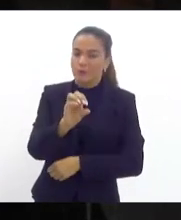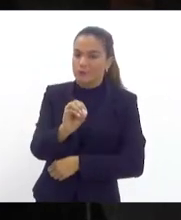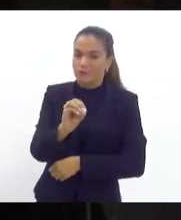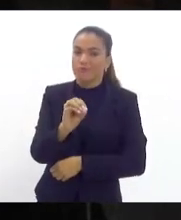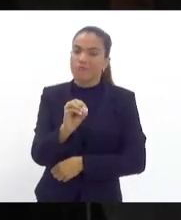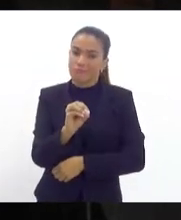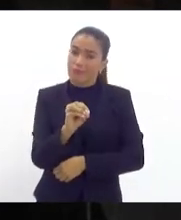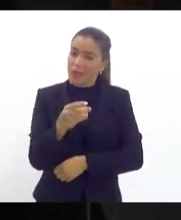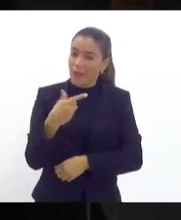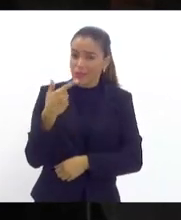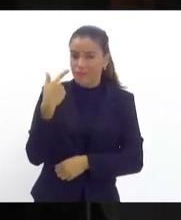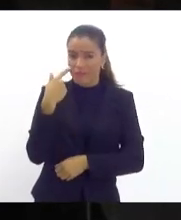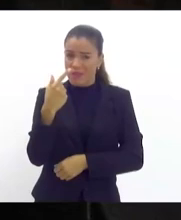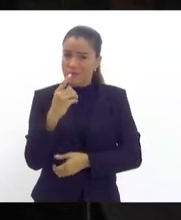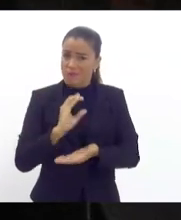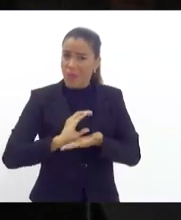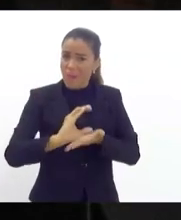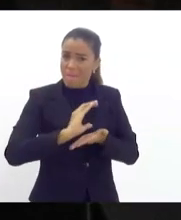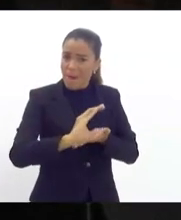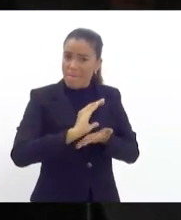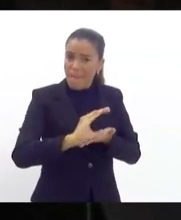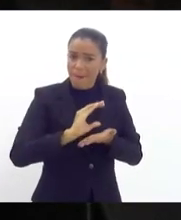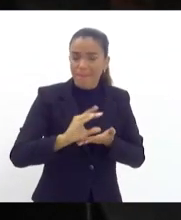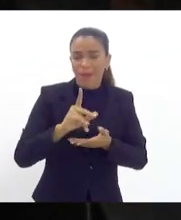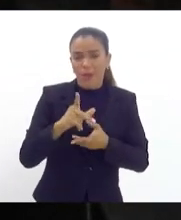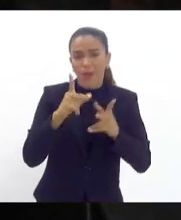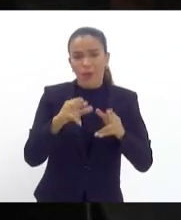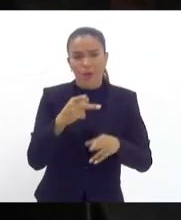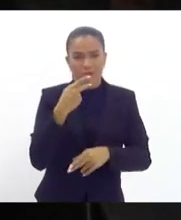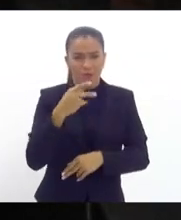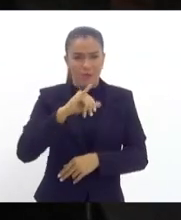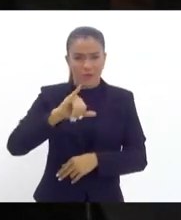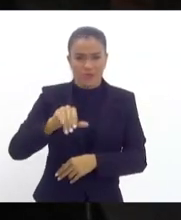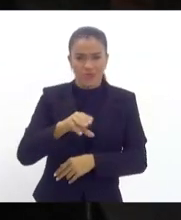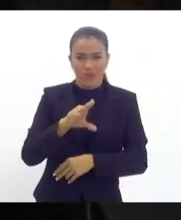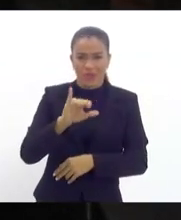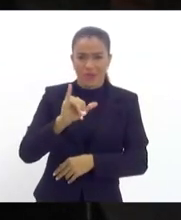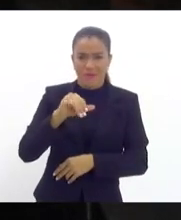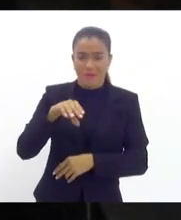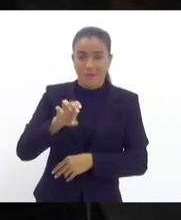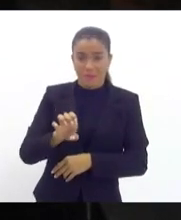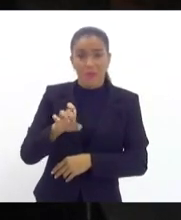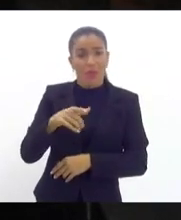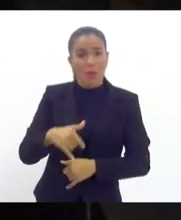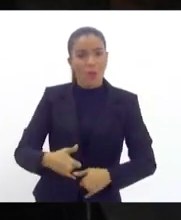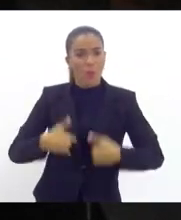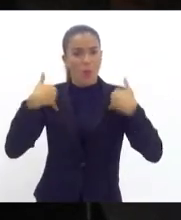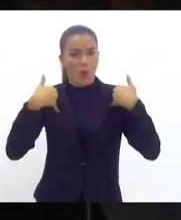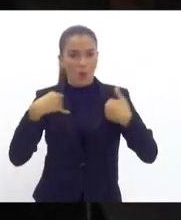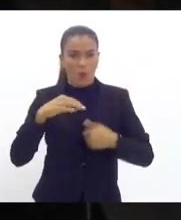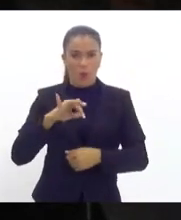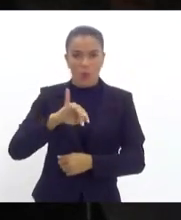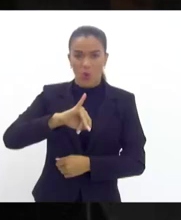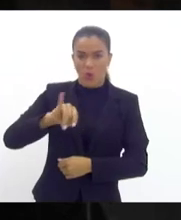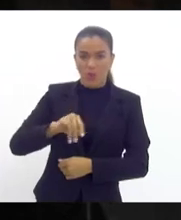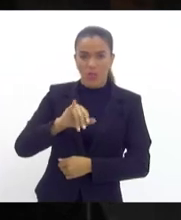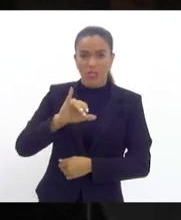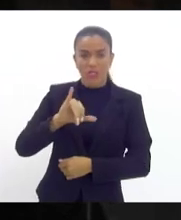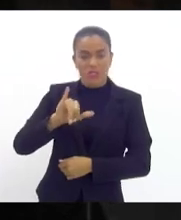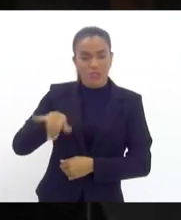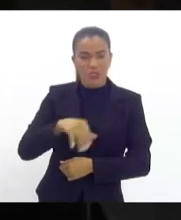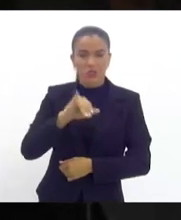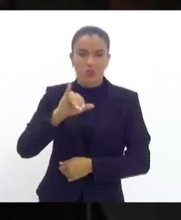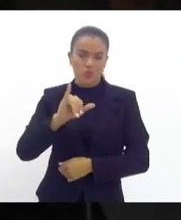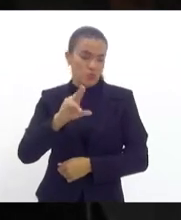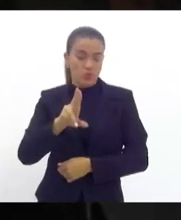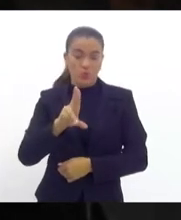parte desses investimentos que nascem na Tijuca como bem colocam Jaime é fruto desse orgulho tijucano eu recentemente sair de um lugar da